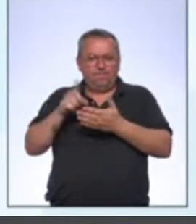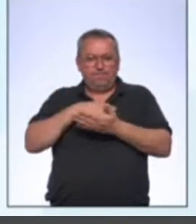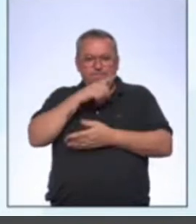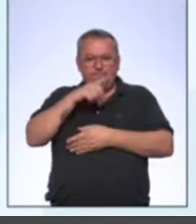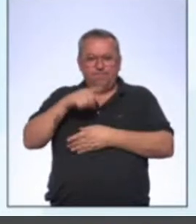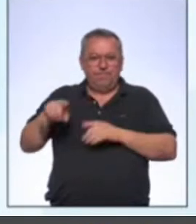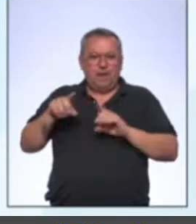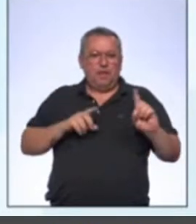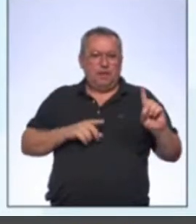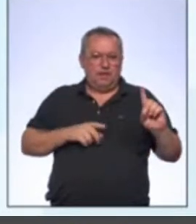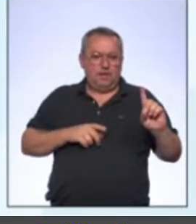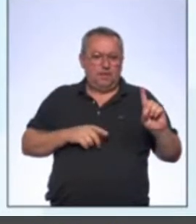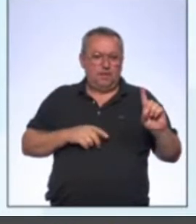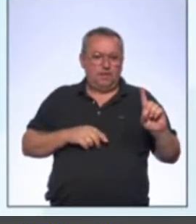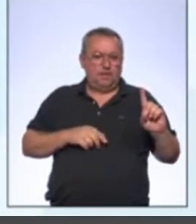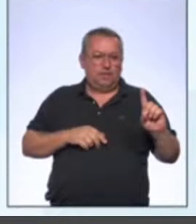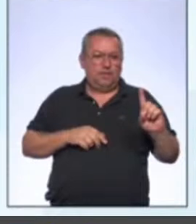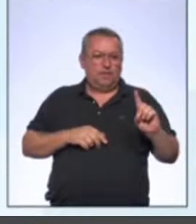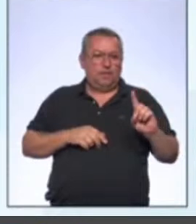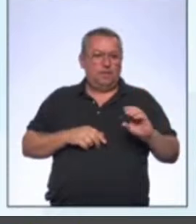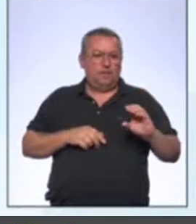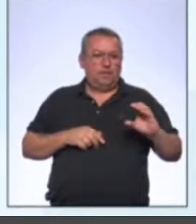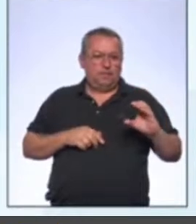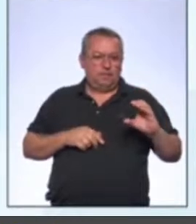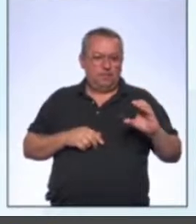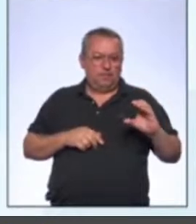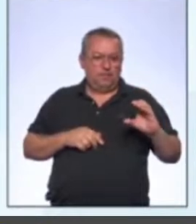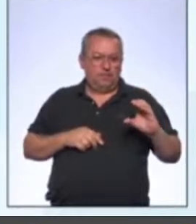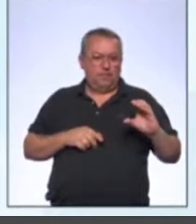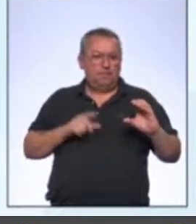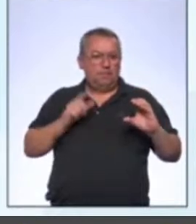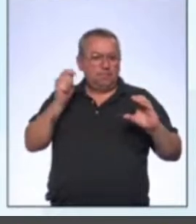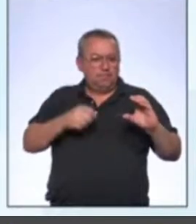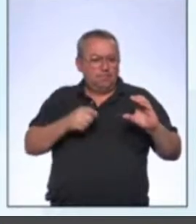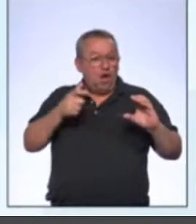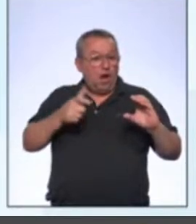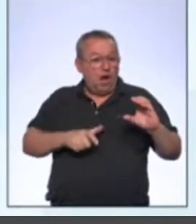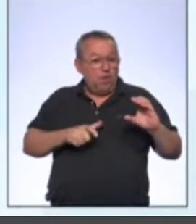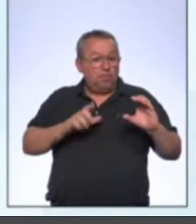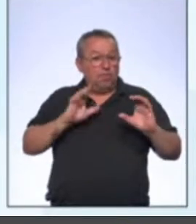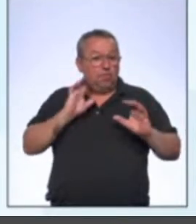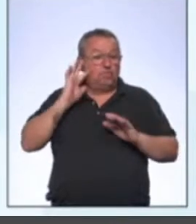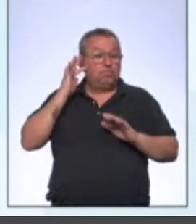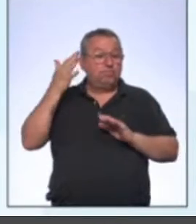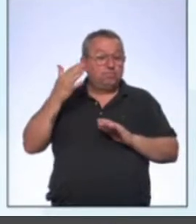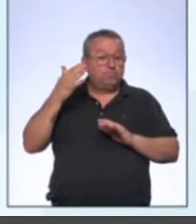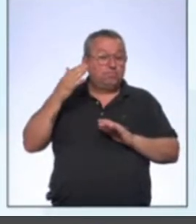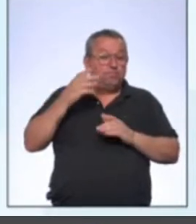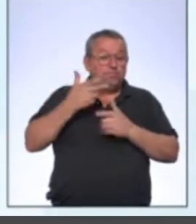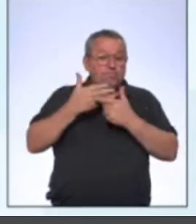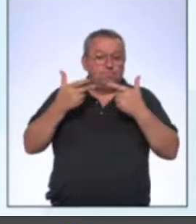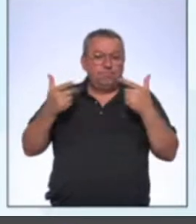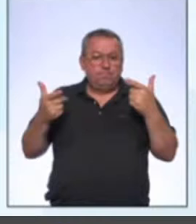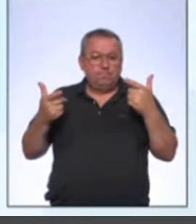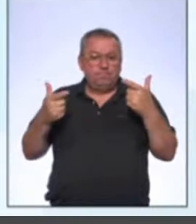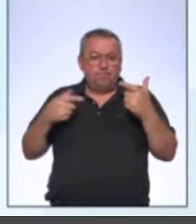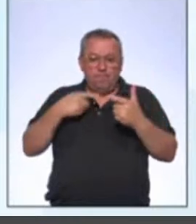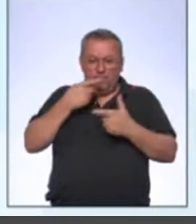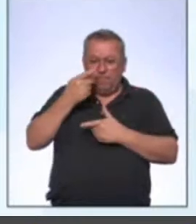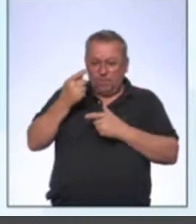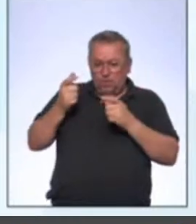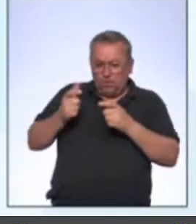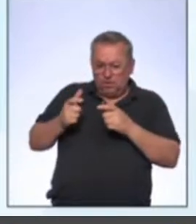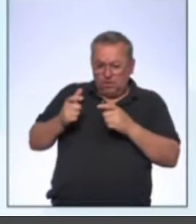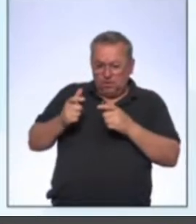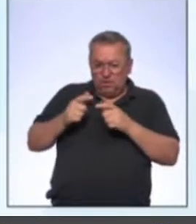D. A alternativa C fala de indicação de onde ocorreram as ações. Ora, não está falando de lugar?